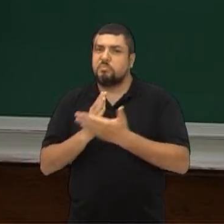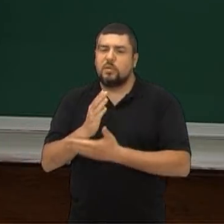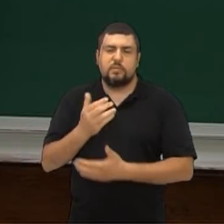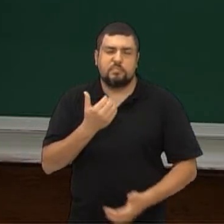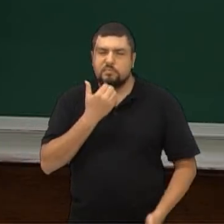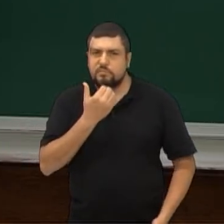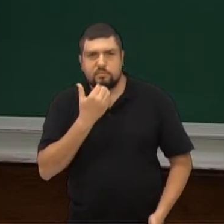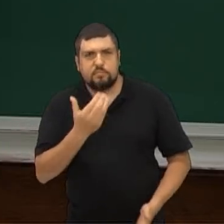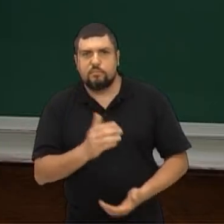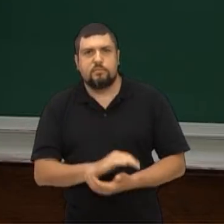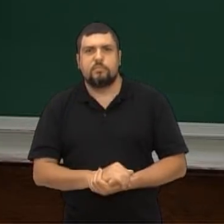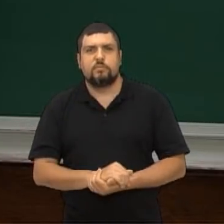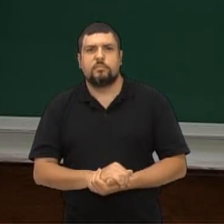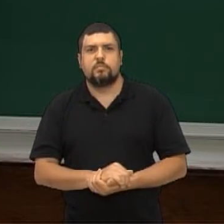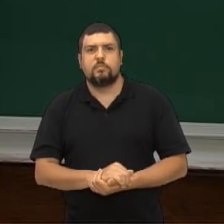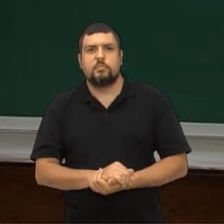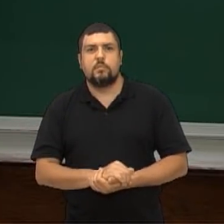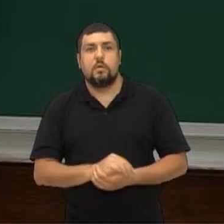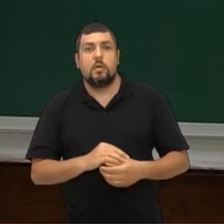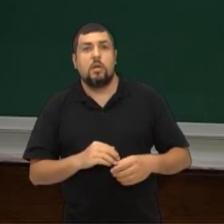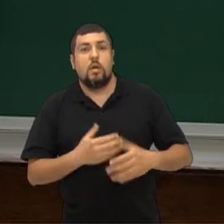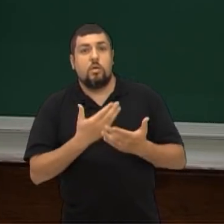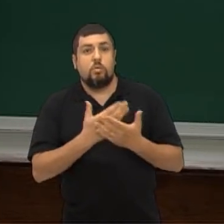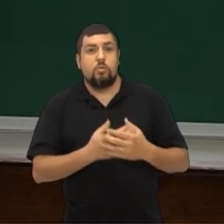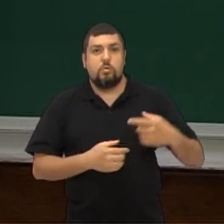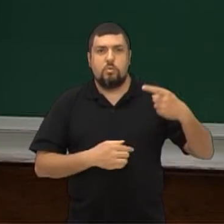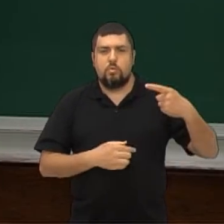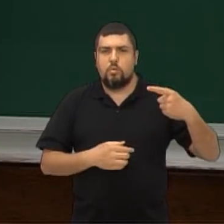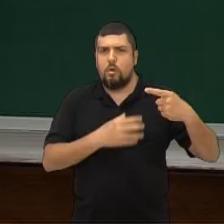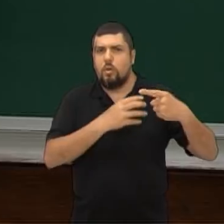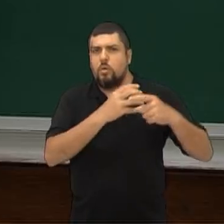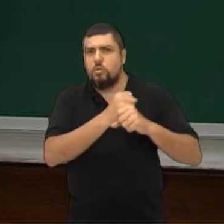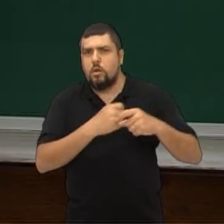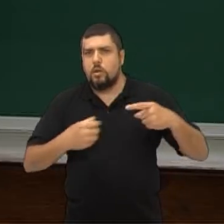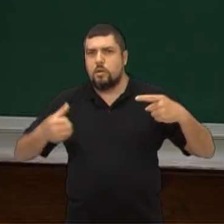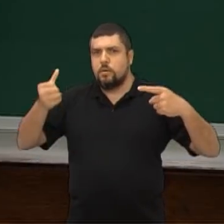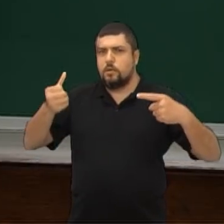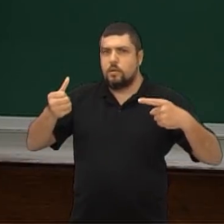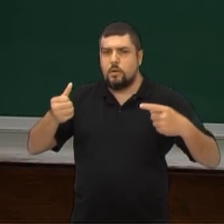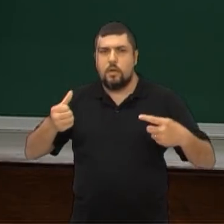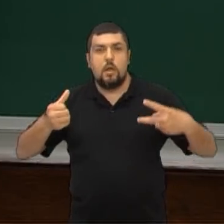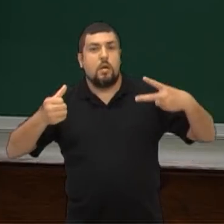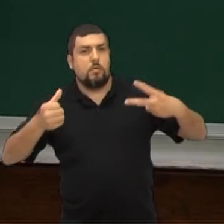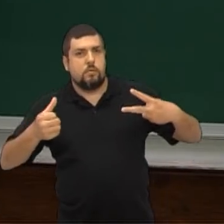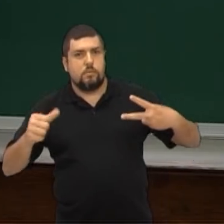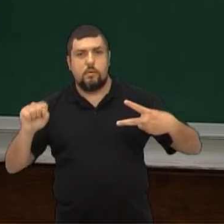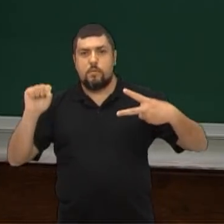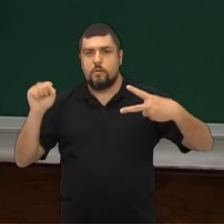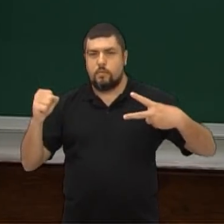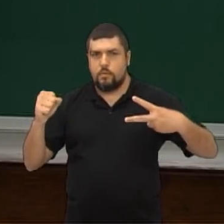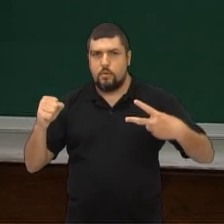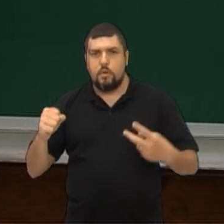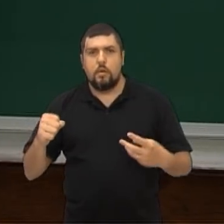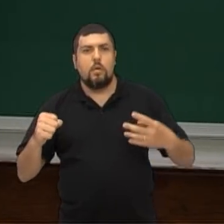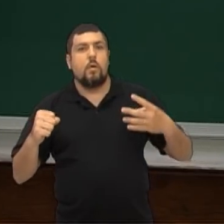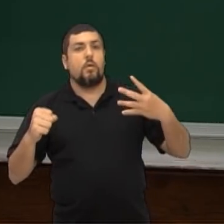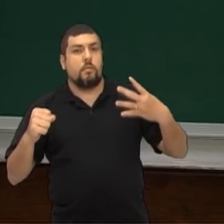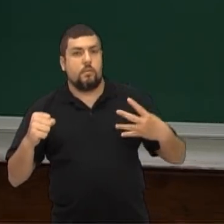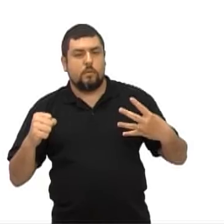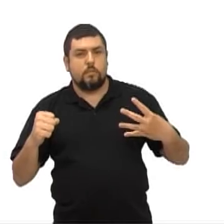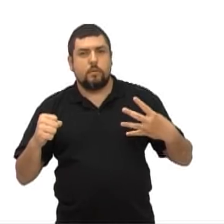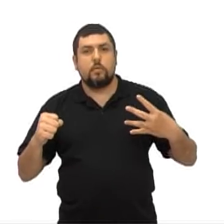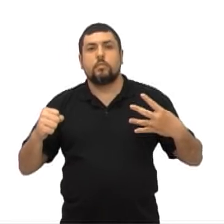que estudar. O aluno que estudou 1 hora, tirou nota 6. O aluno que estudou 2 horas, nota 8. O aluno que estudou